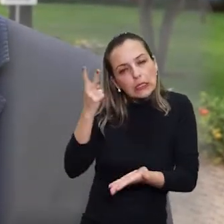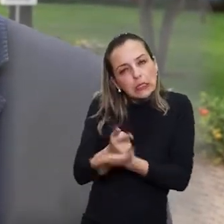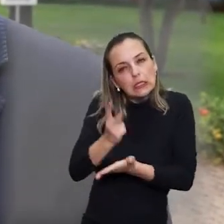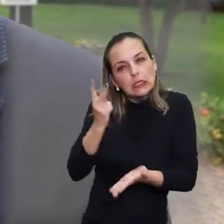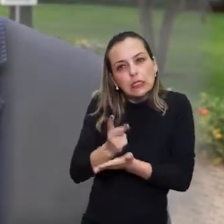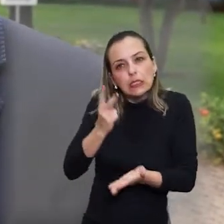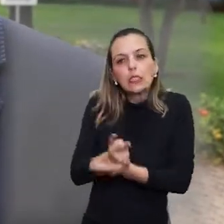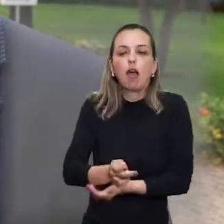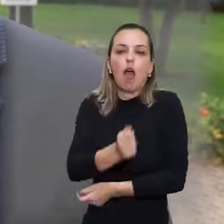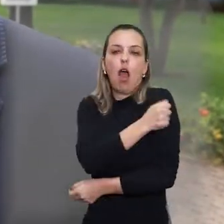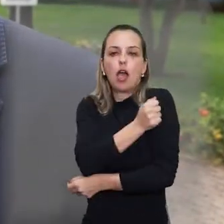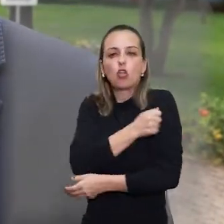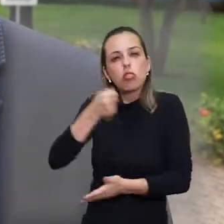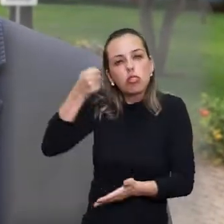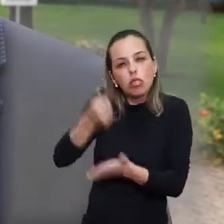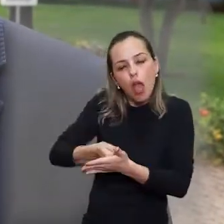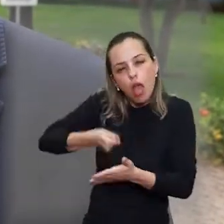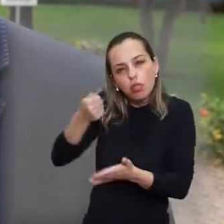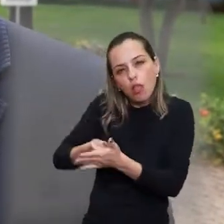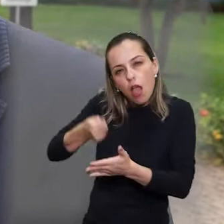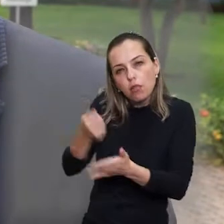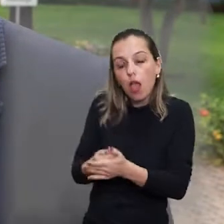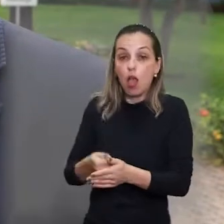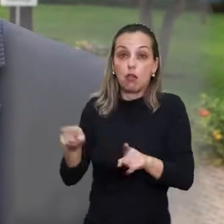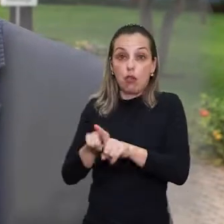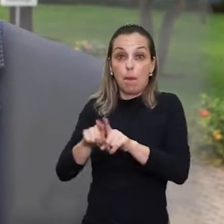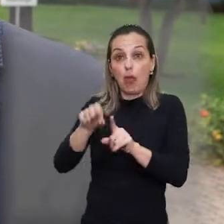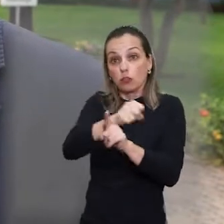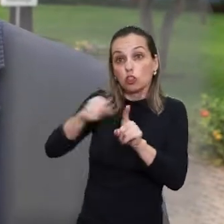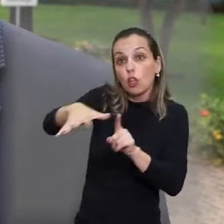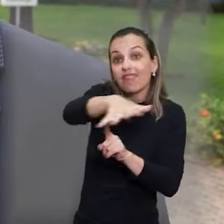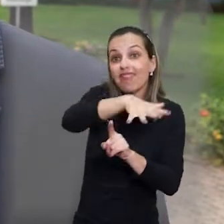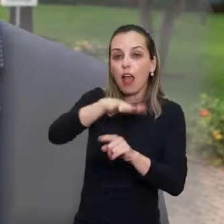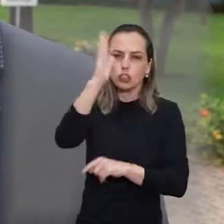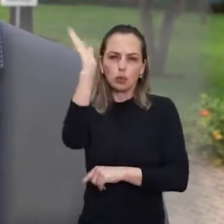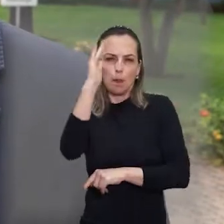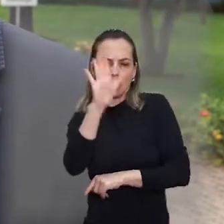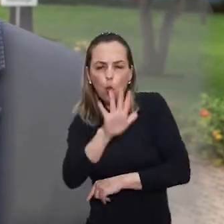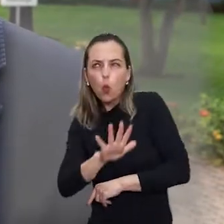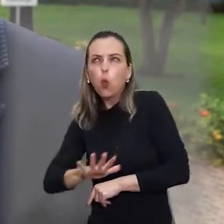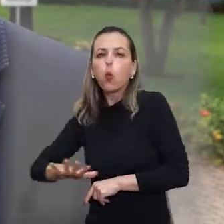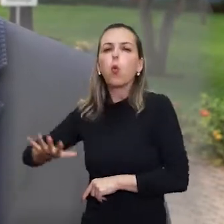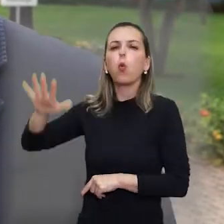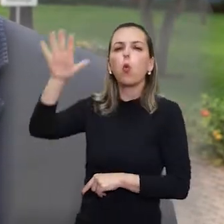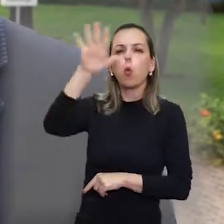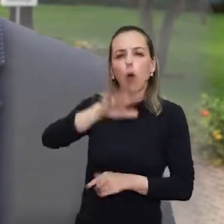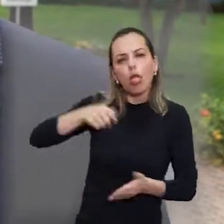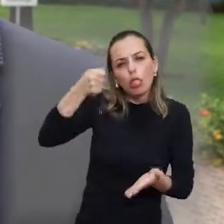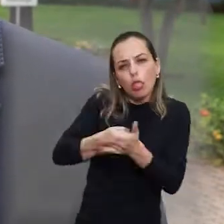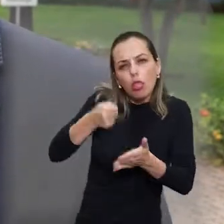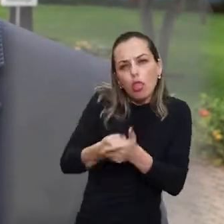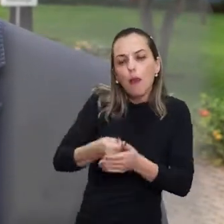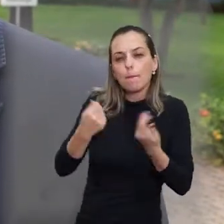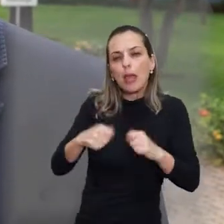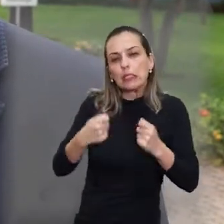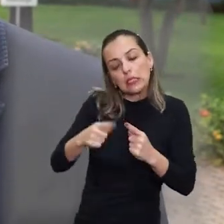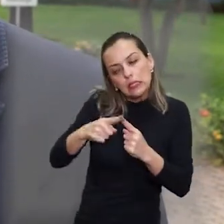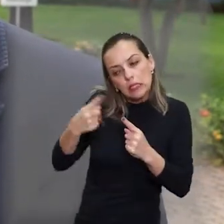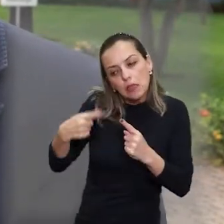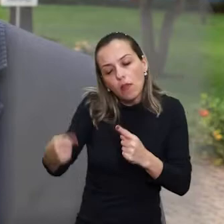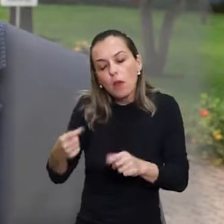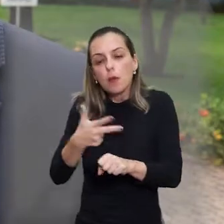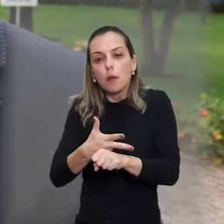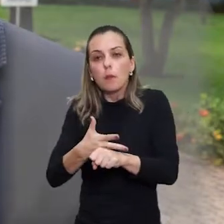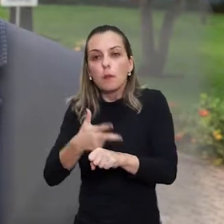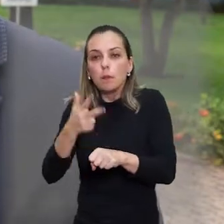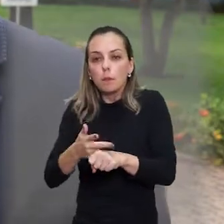grande ainda para a universidade. É isso que é uma luta, quer dizer, é uma luta constante, é uma luta que tem sido feita pelos alunos. Né? Me parece que esse é um